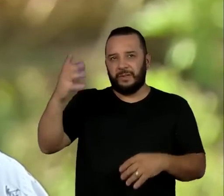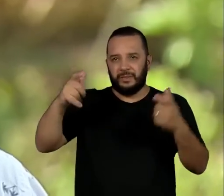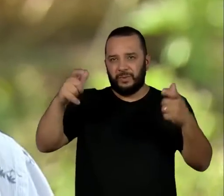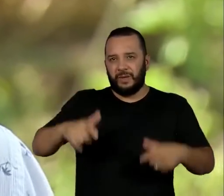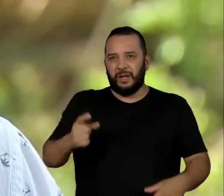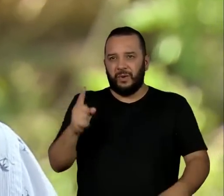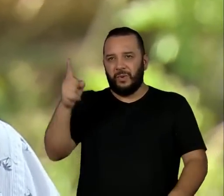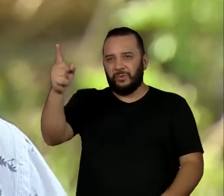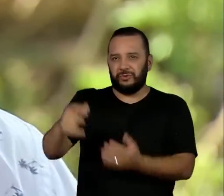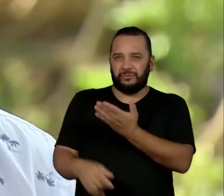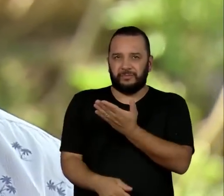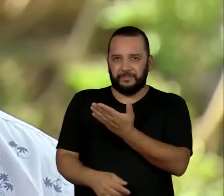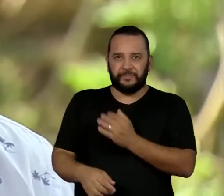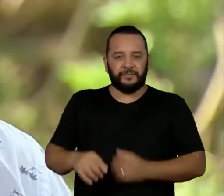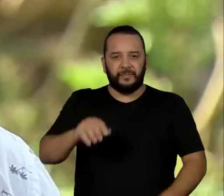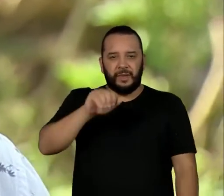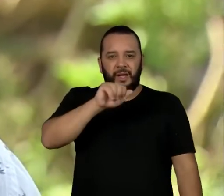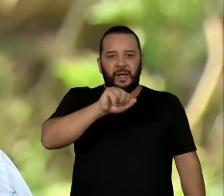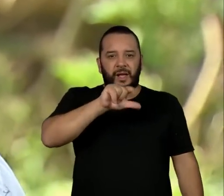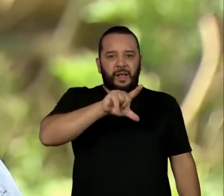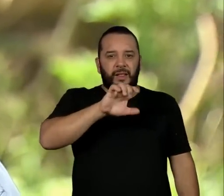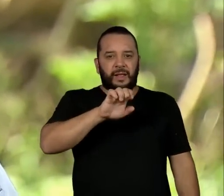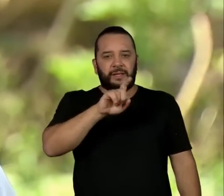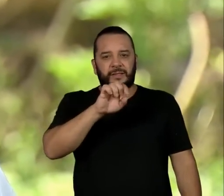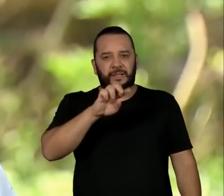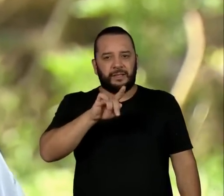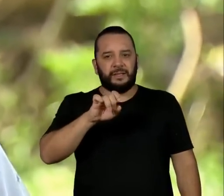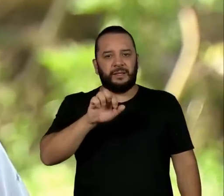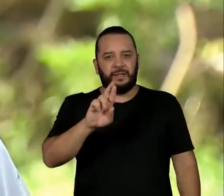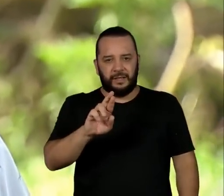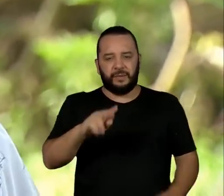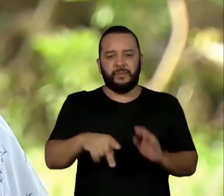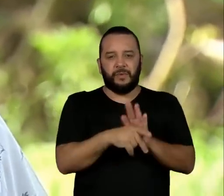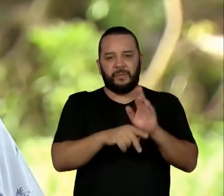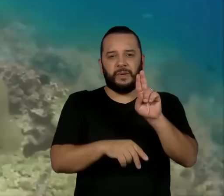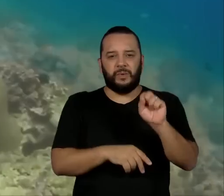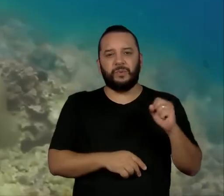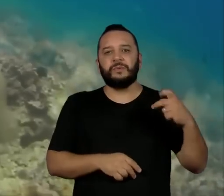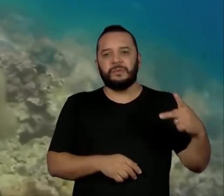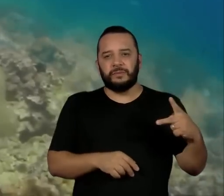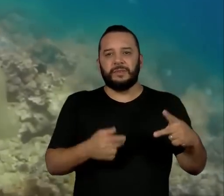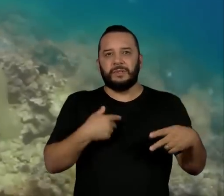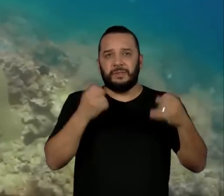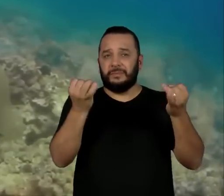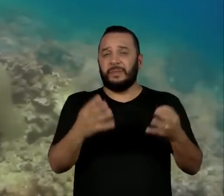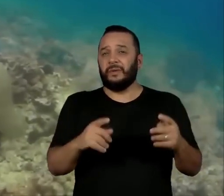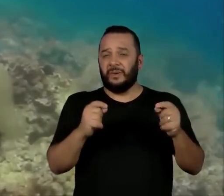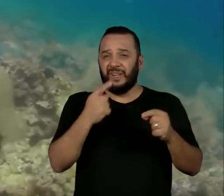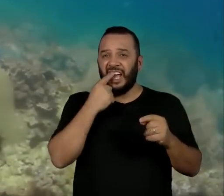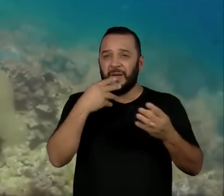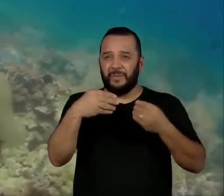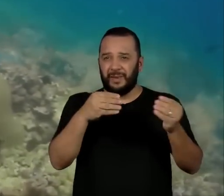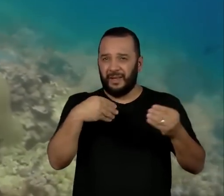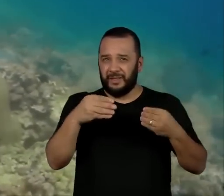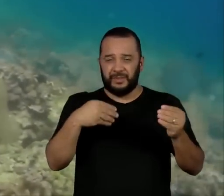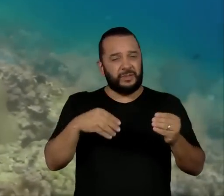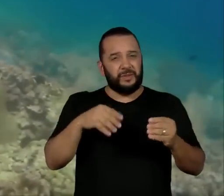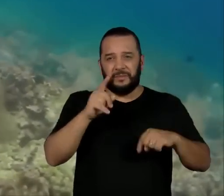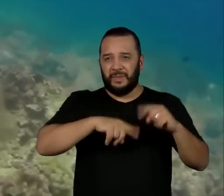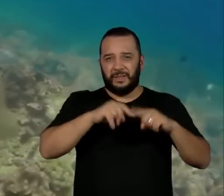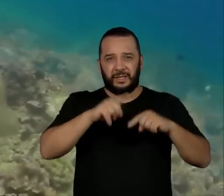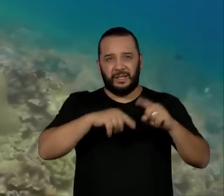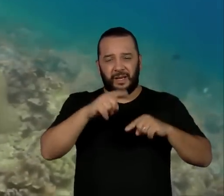O professor Alexander Turra, do Instituto Oceanográfico da USP, lembra que a versatilidade do plástico, material